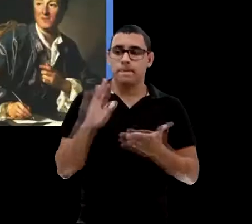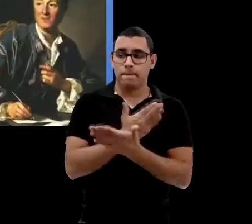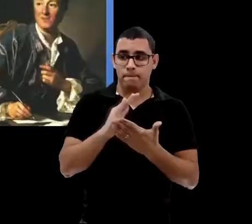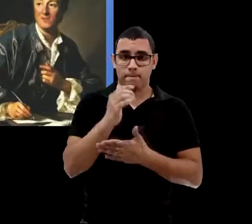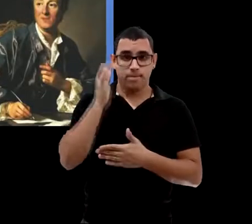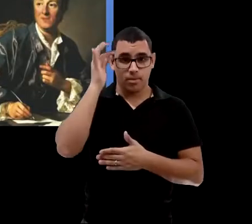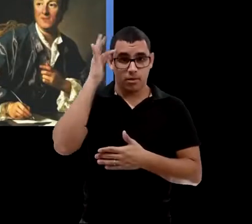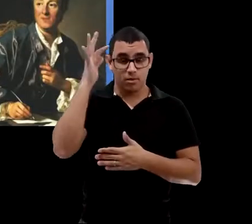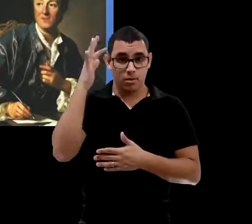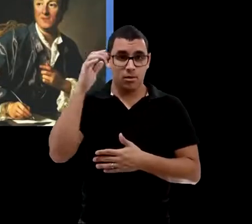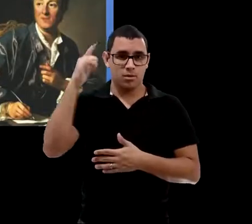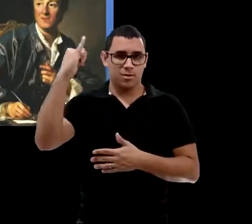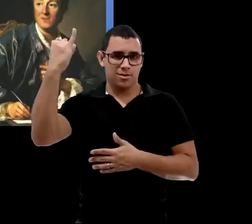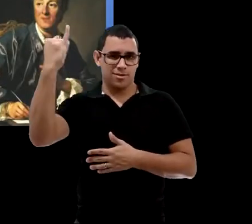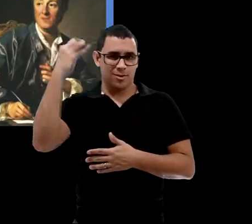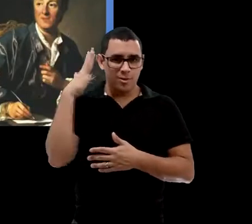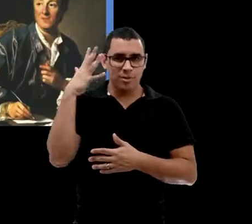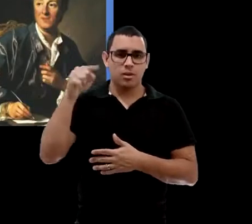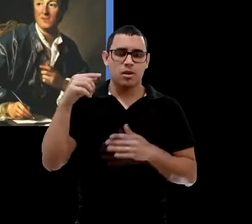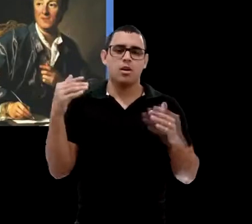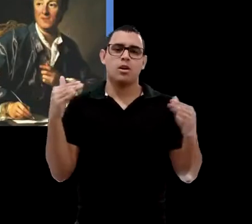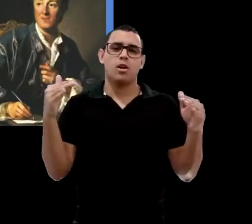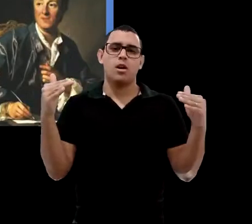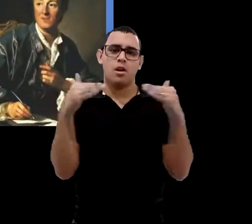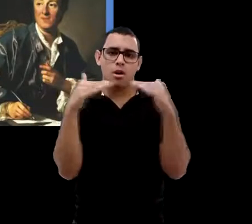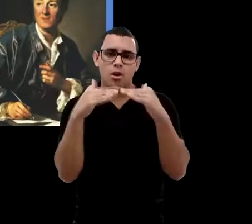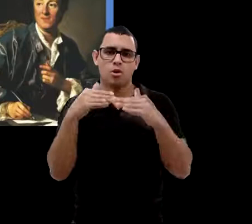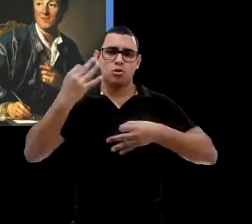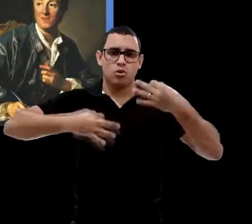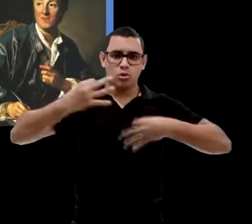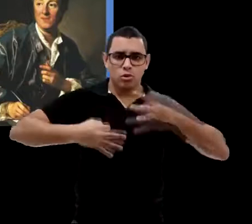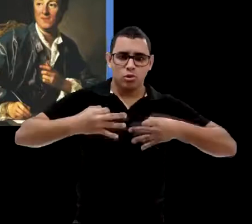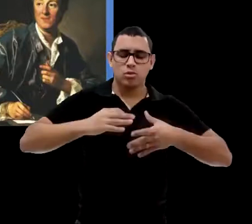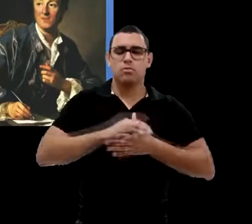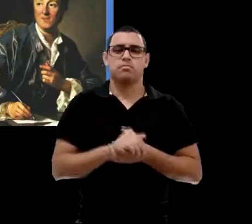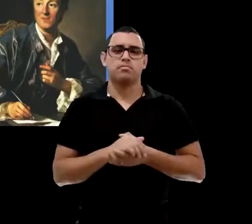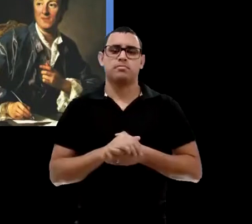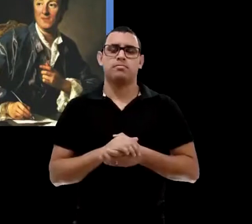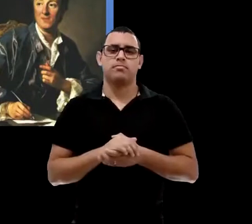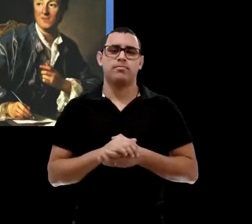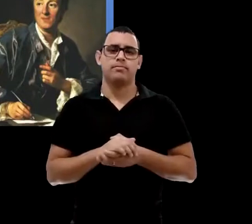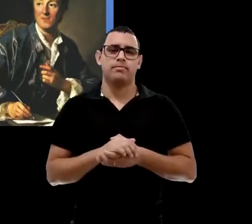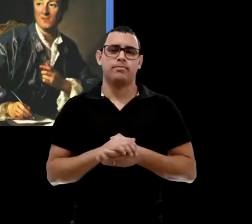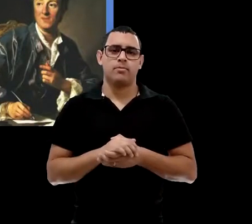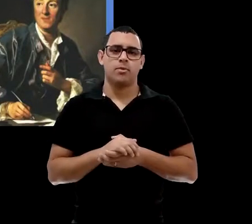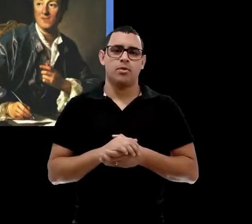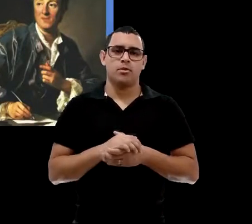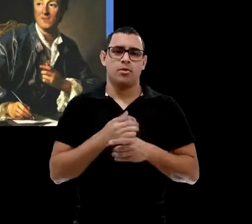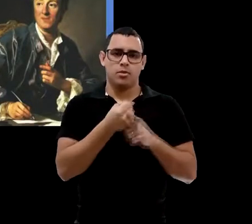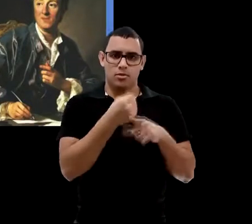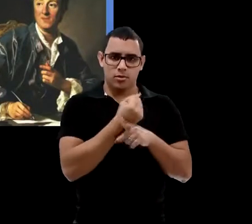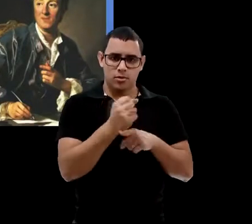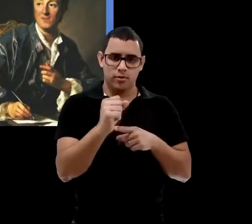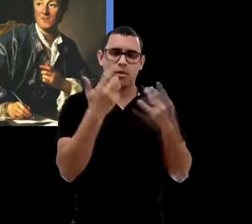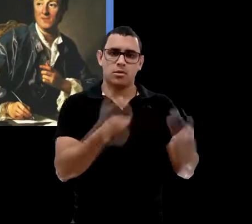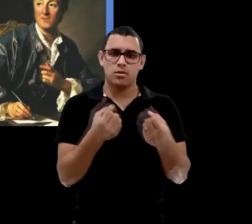aula também. Algumas das ideias iluministas eram as seguintes, né? Eles defendiam a igualdade jurídica, defendiam, como eu falei, já adiantei,